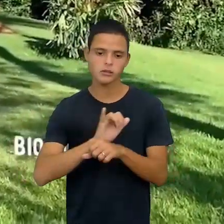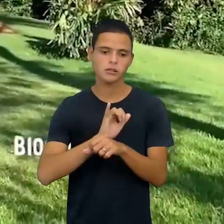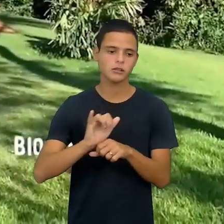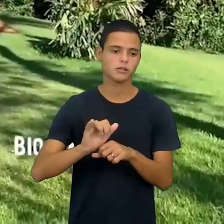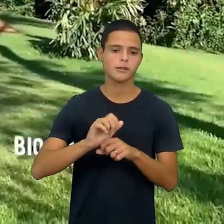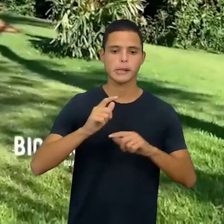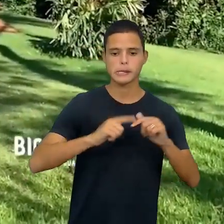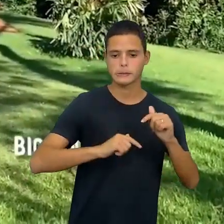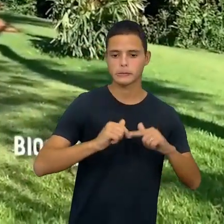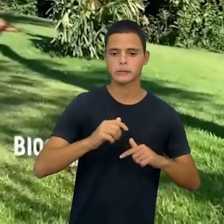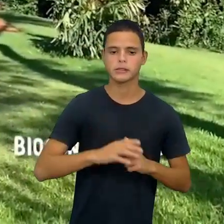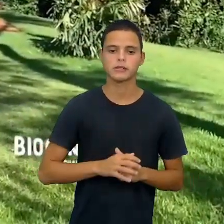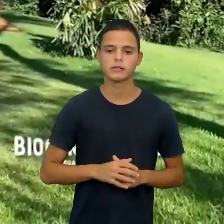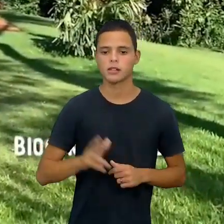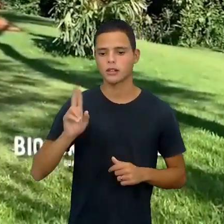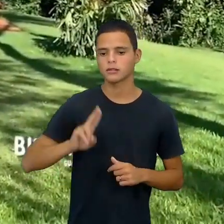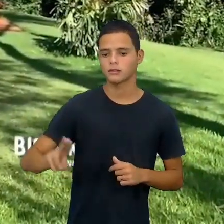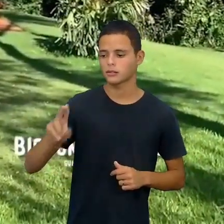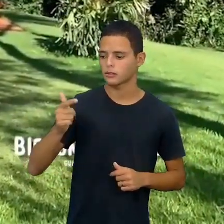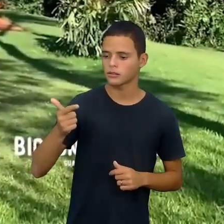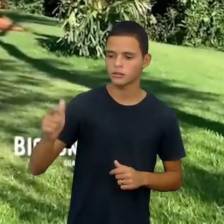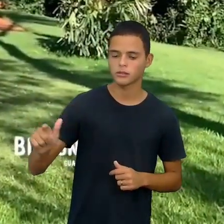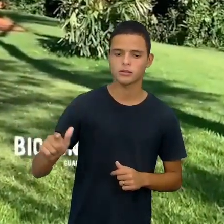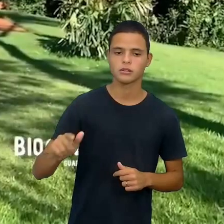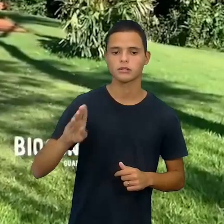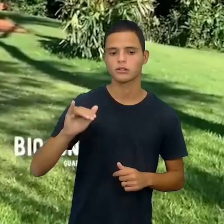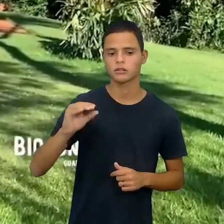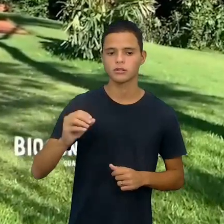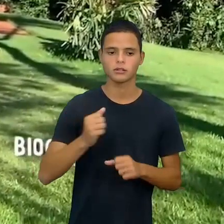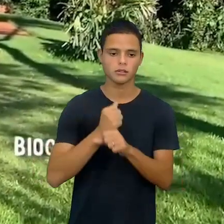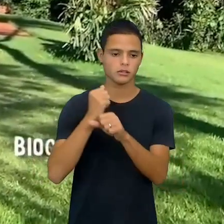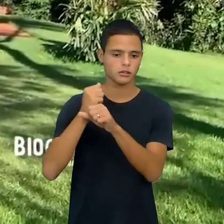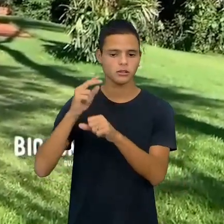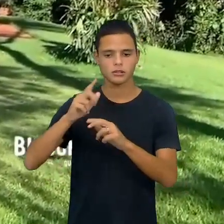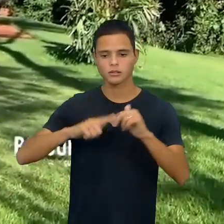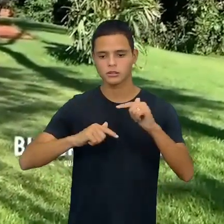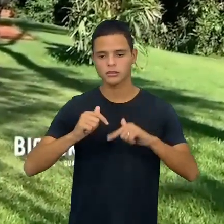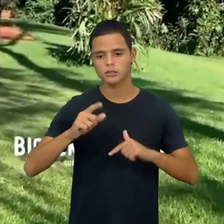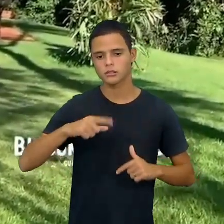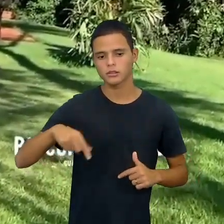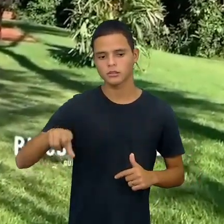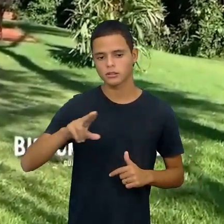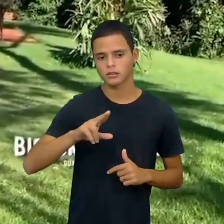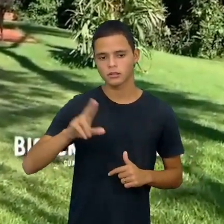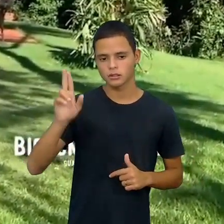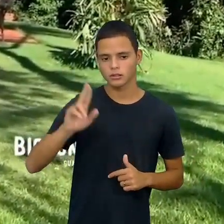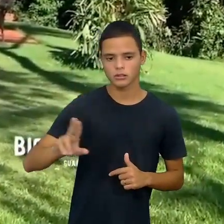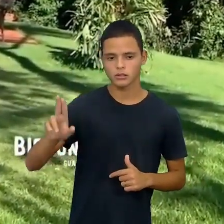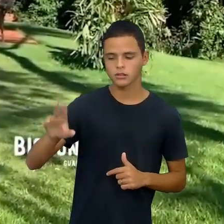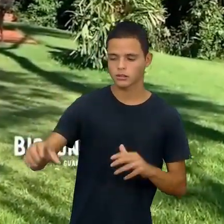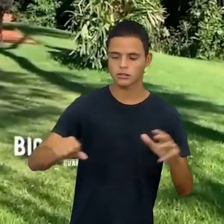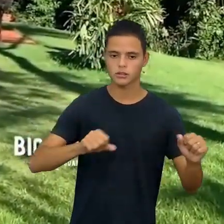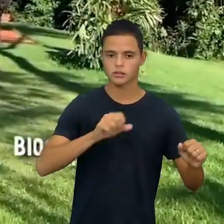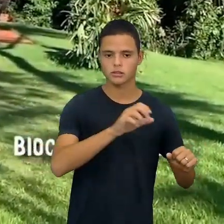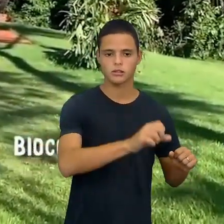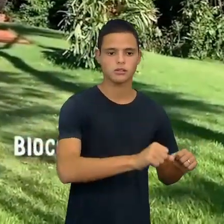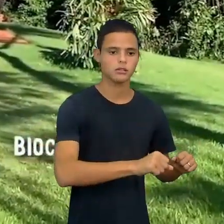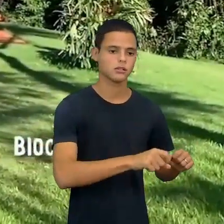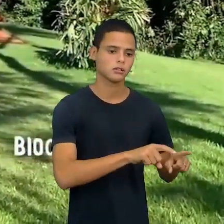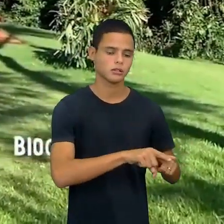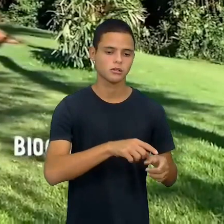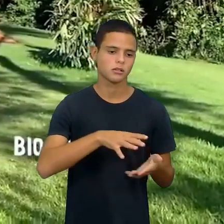esses materiais de utilização para bioconstrução são materiais que a gente extraiu daqui do próprio local, a não ser a nossa